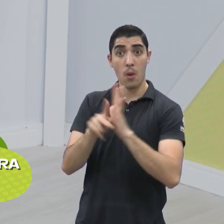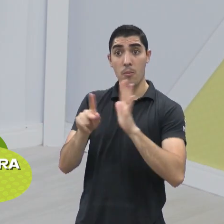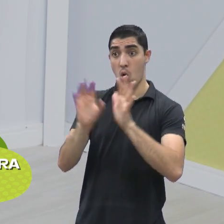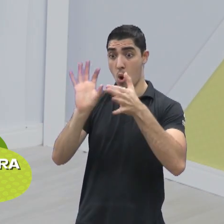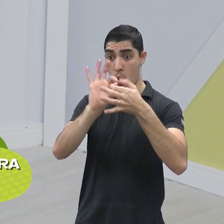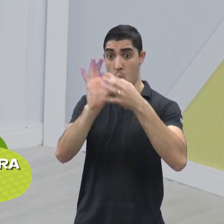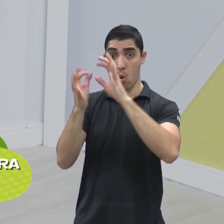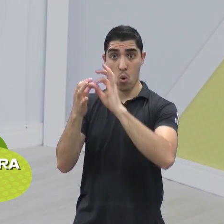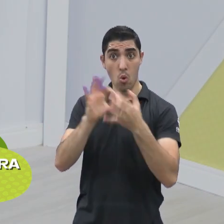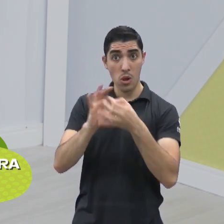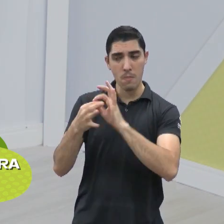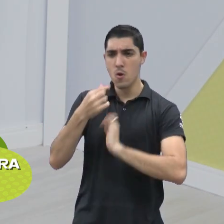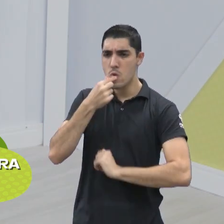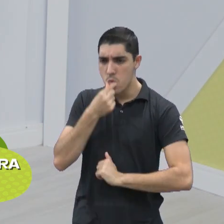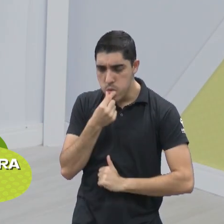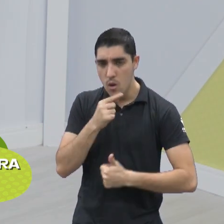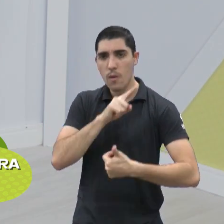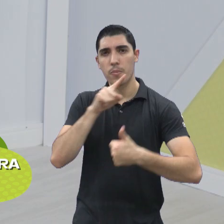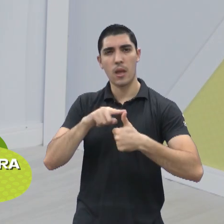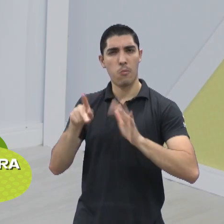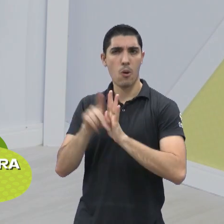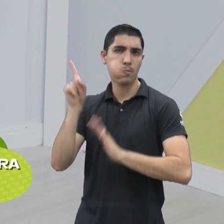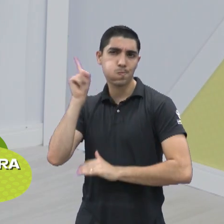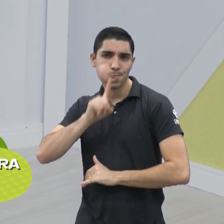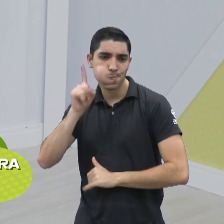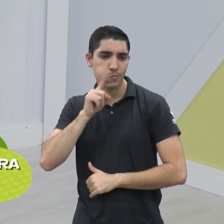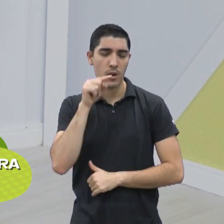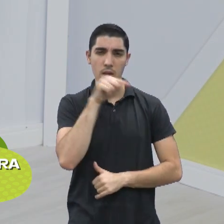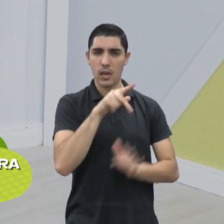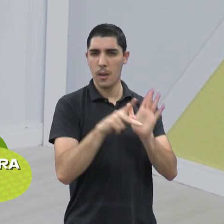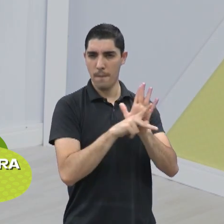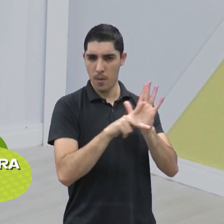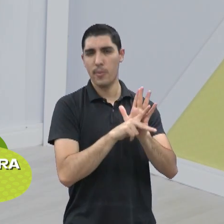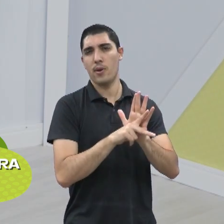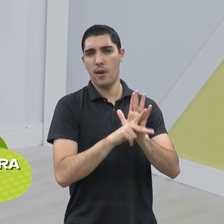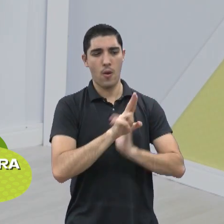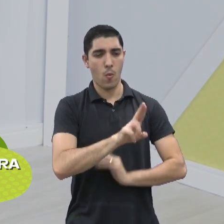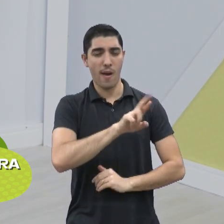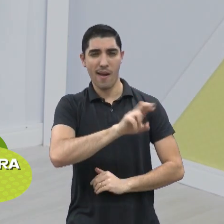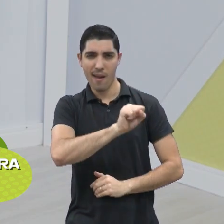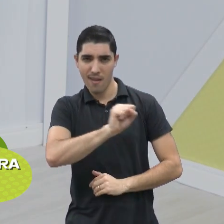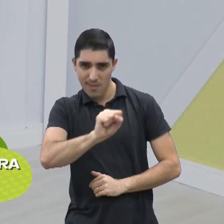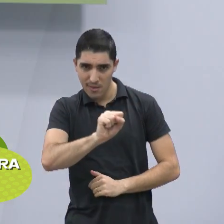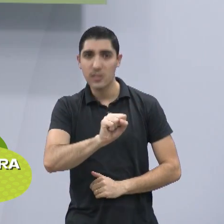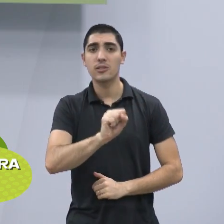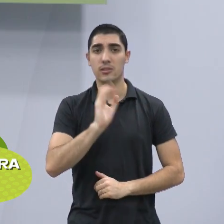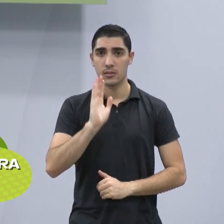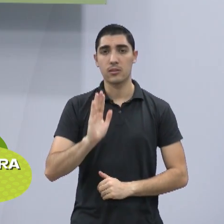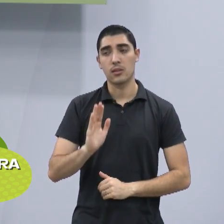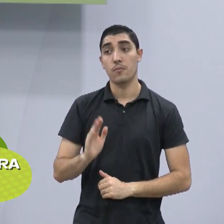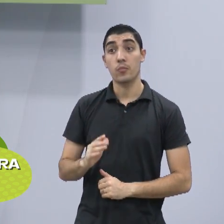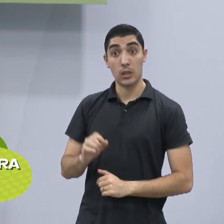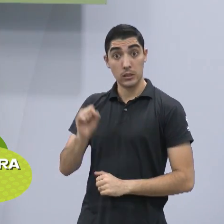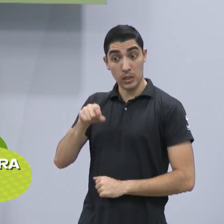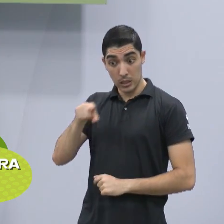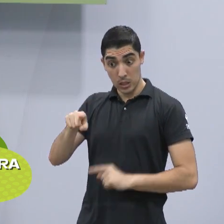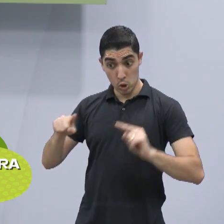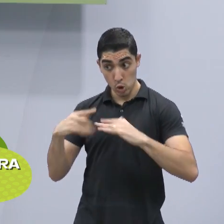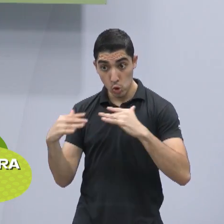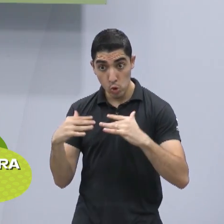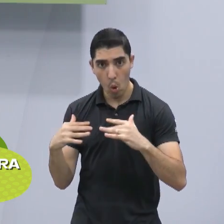ainda apitou Estados Unidos e União Soviética, né? O jogo, a final de 64, que inclusive o Edivar estava lá. Que era um jogo, na